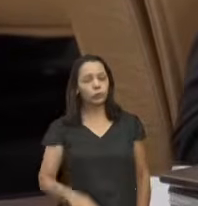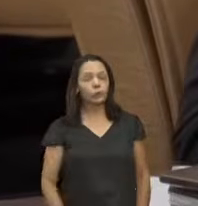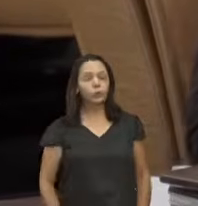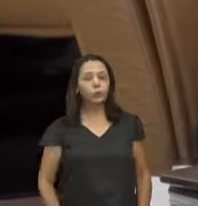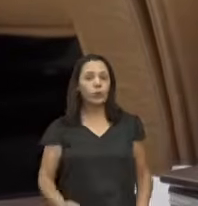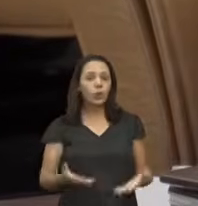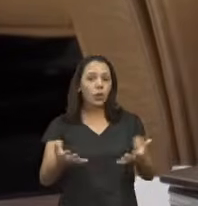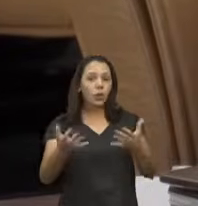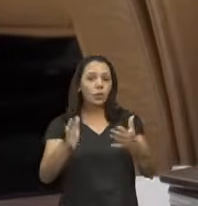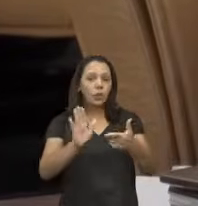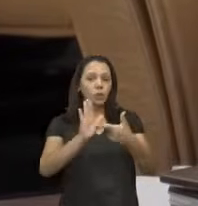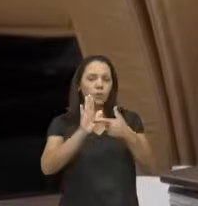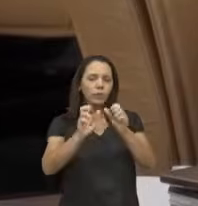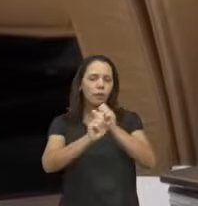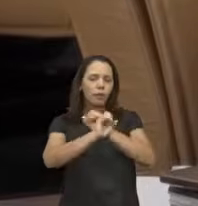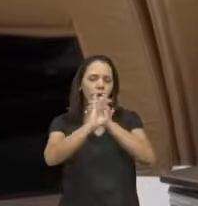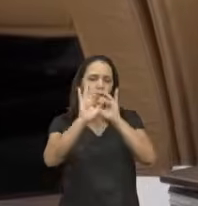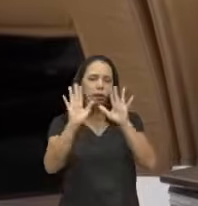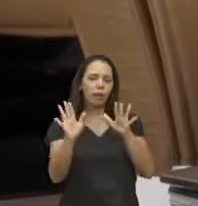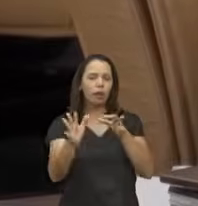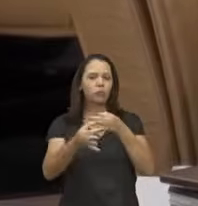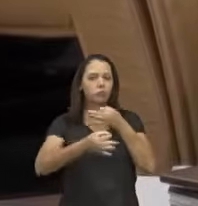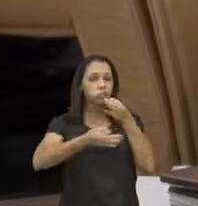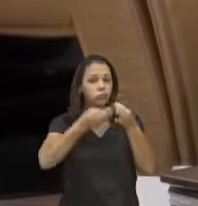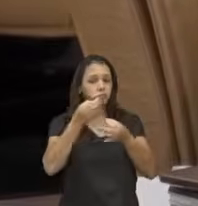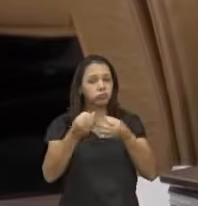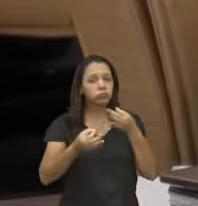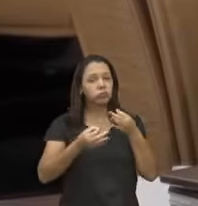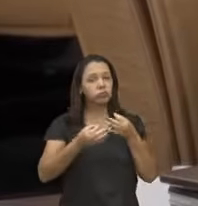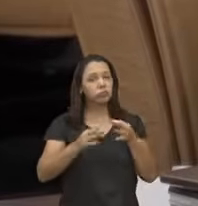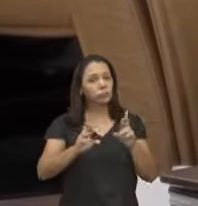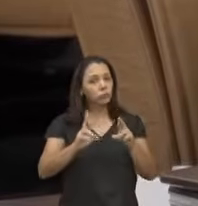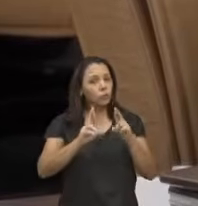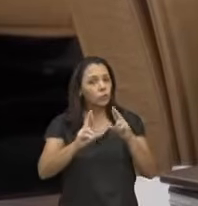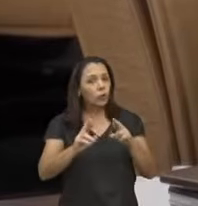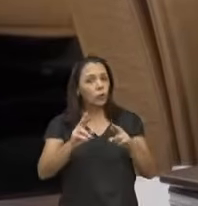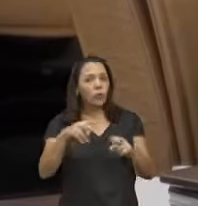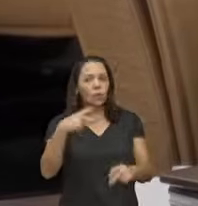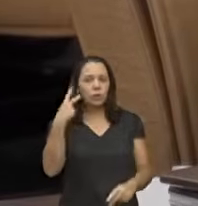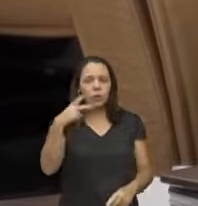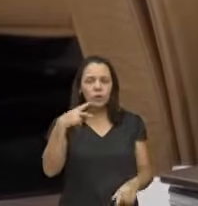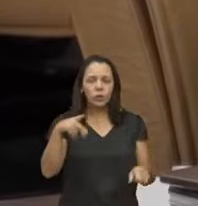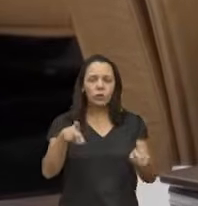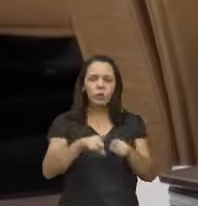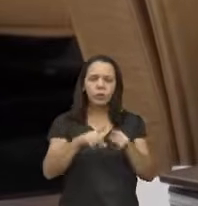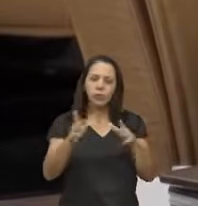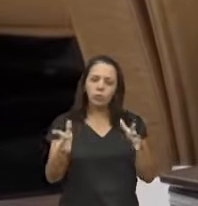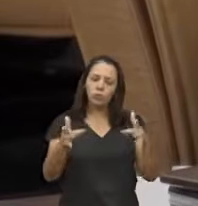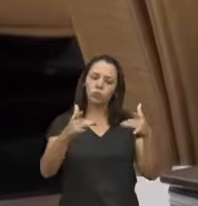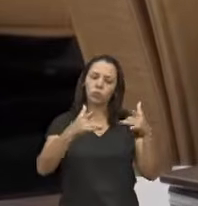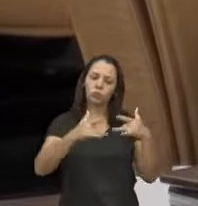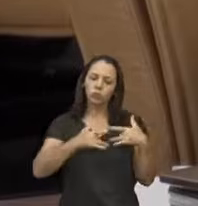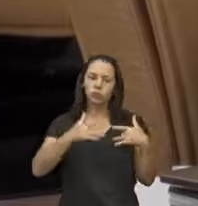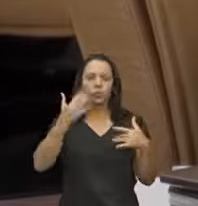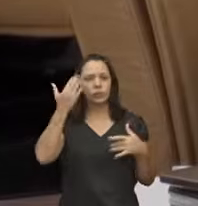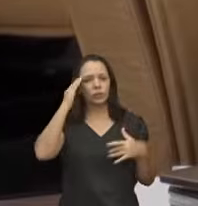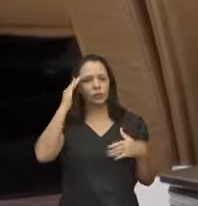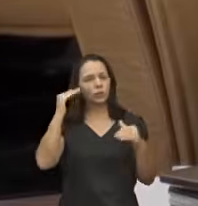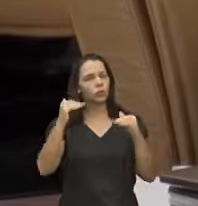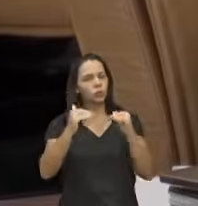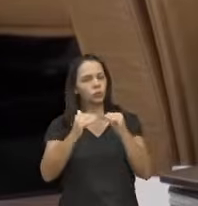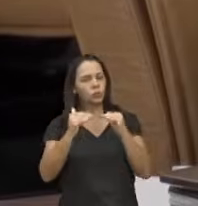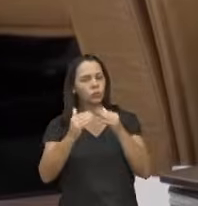penso, para que de alguma forma eu consiga tocar os demais vereadores aqui, vocês consigam entender e talvez consigam concordar com a minha